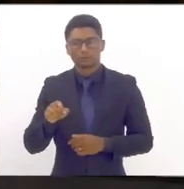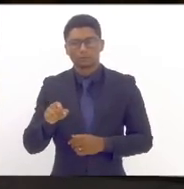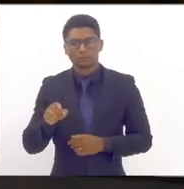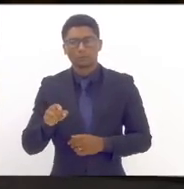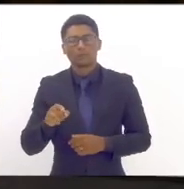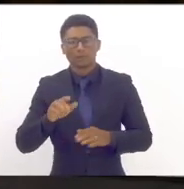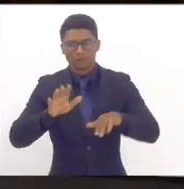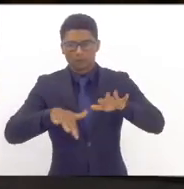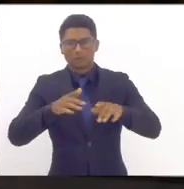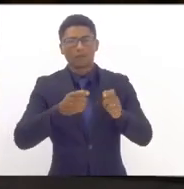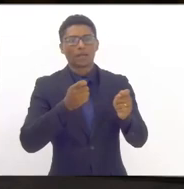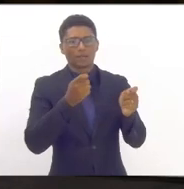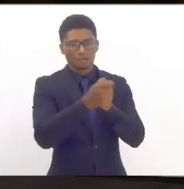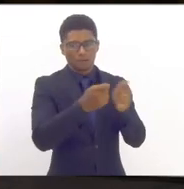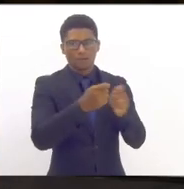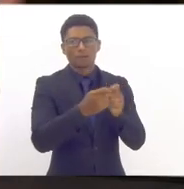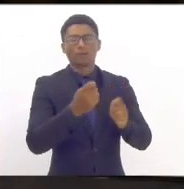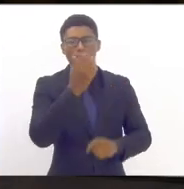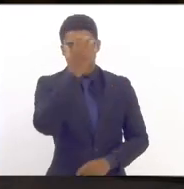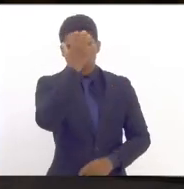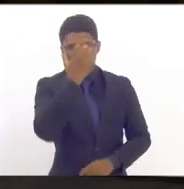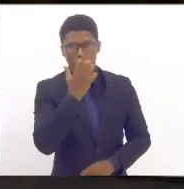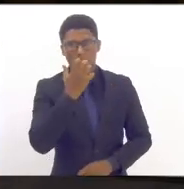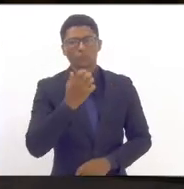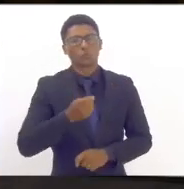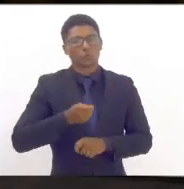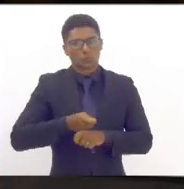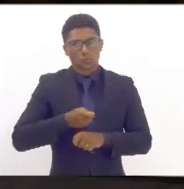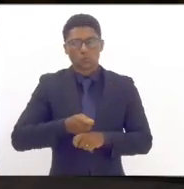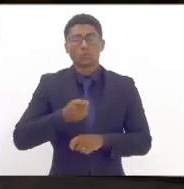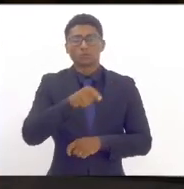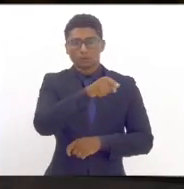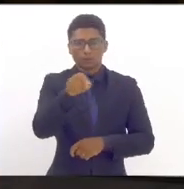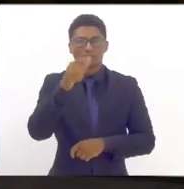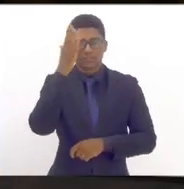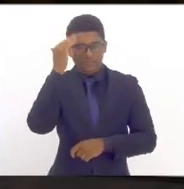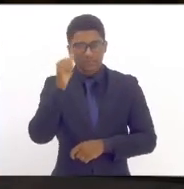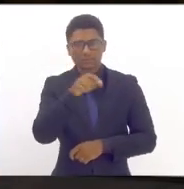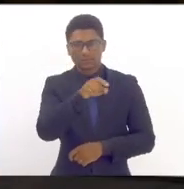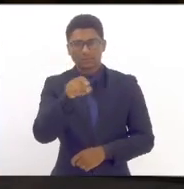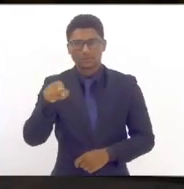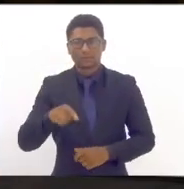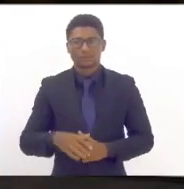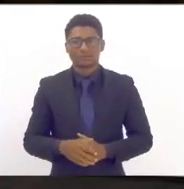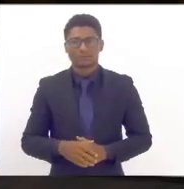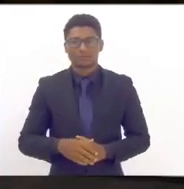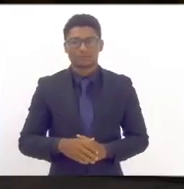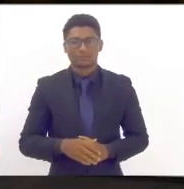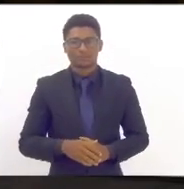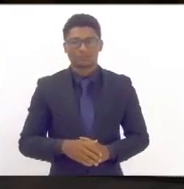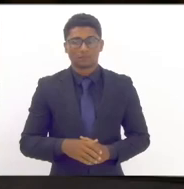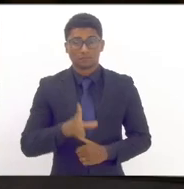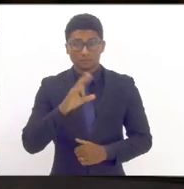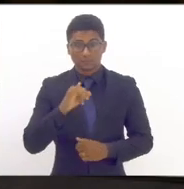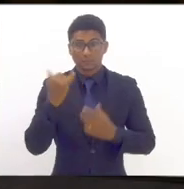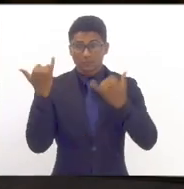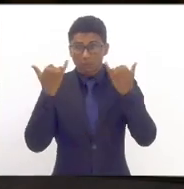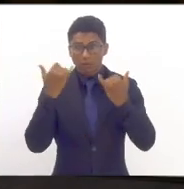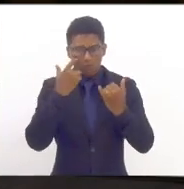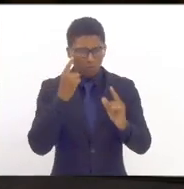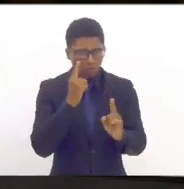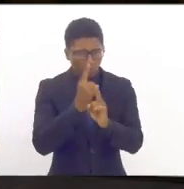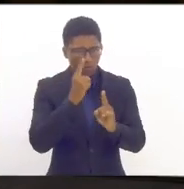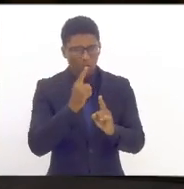reportagens duras quando necessário. Quantos deputados e deputadas aqui não sabem disso? Se encontra uma informação, ele vai